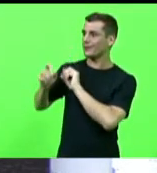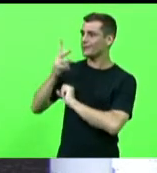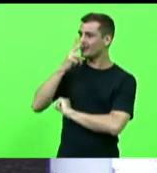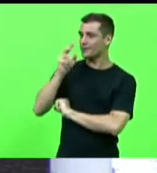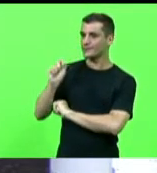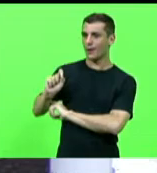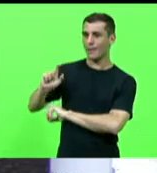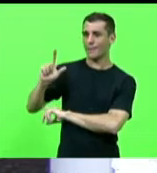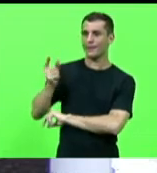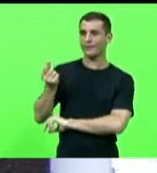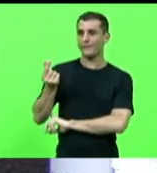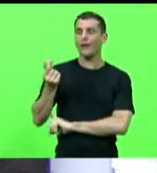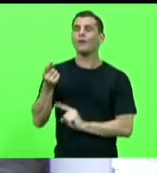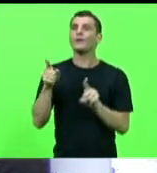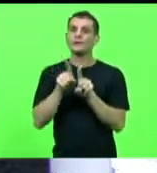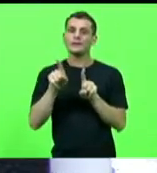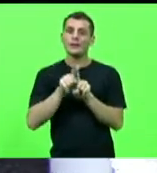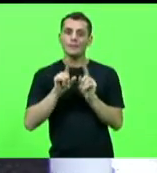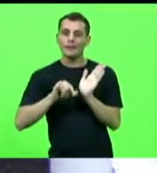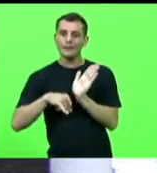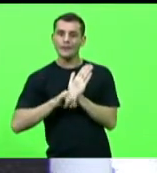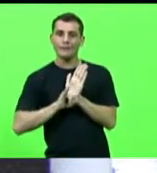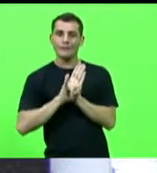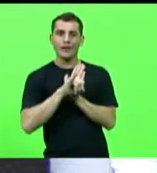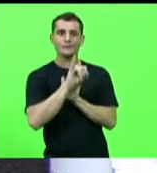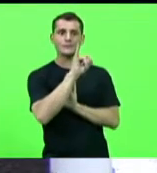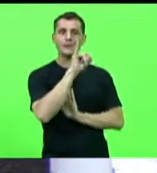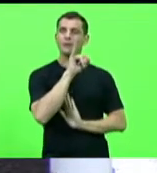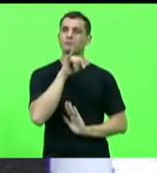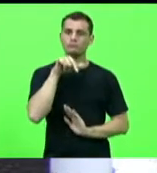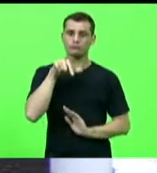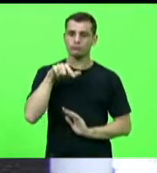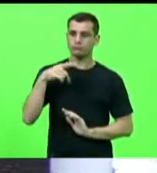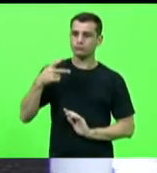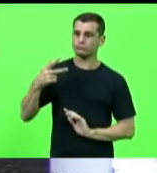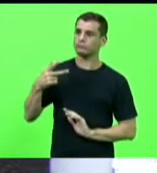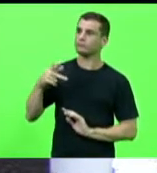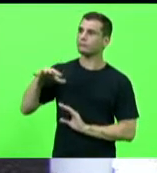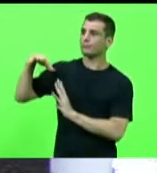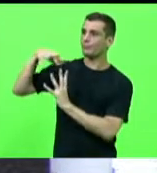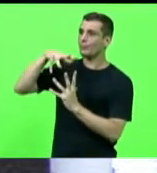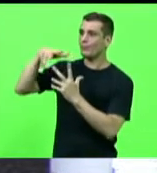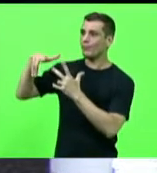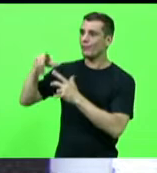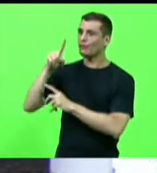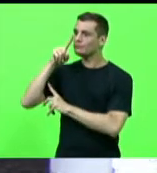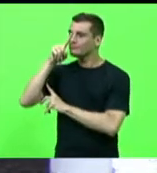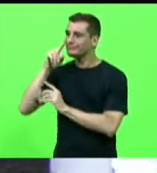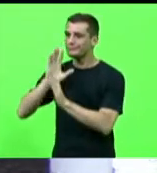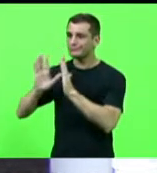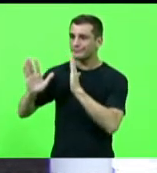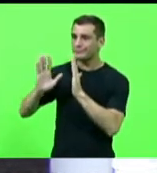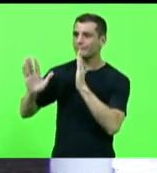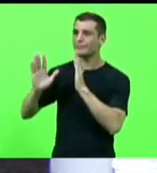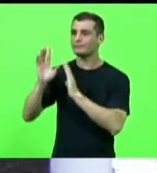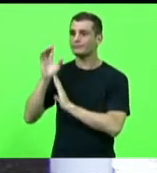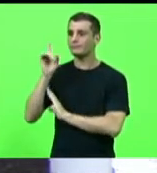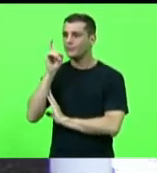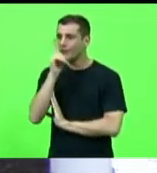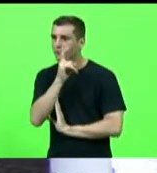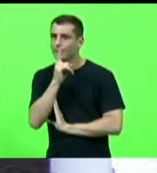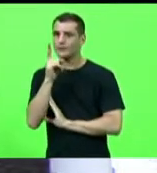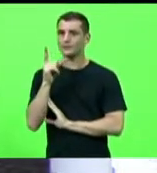A inflação, resultado da crise internacional, passa os 10 pontos de